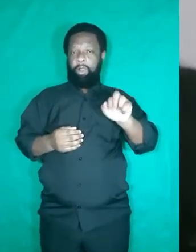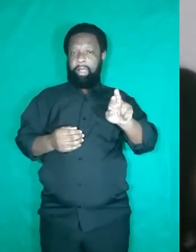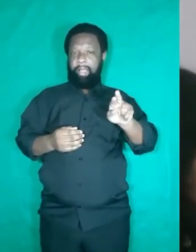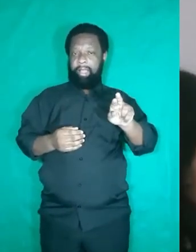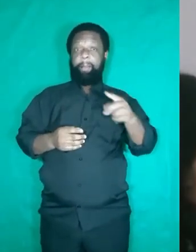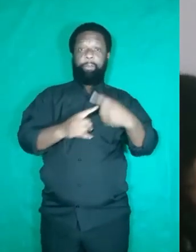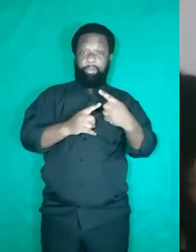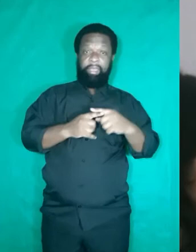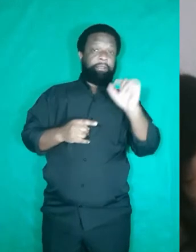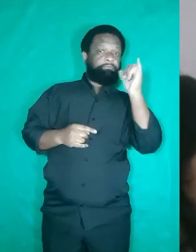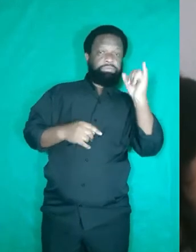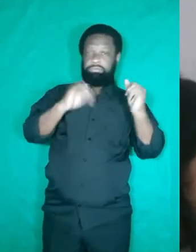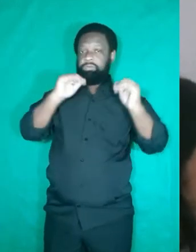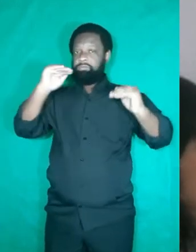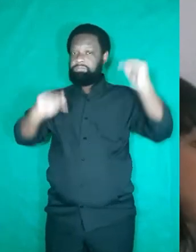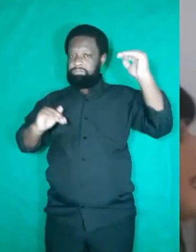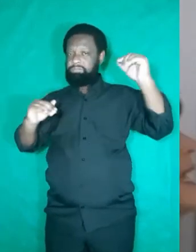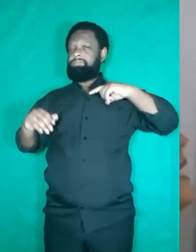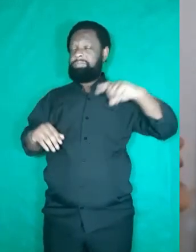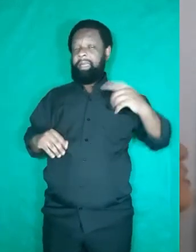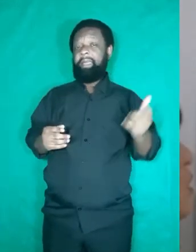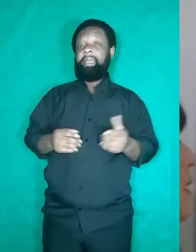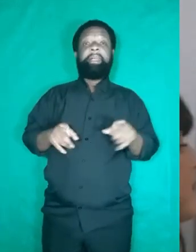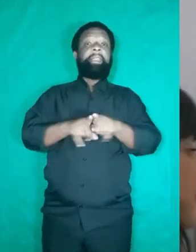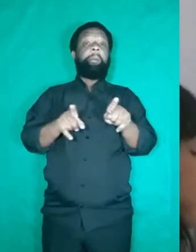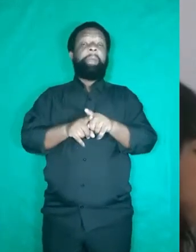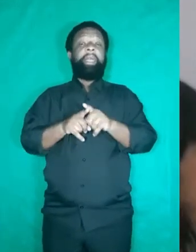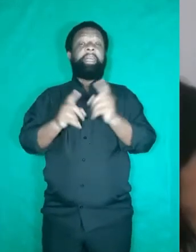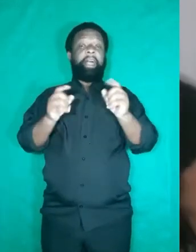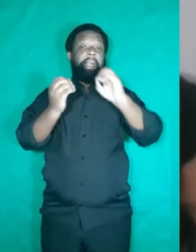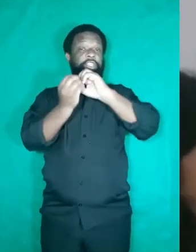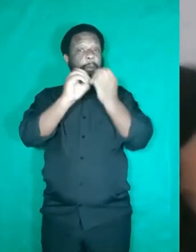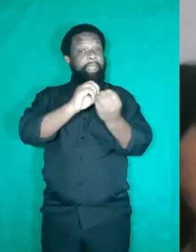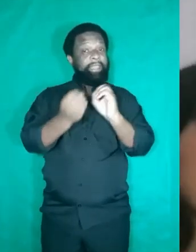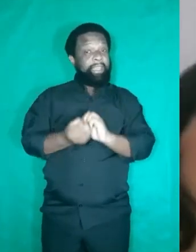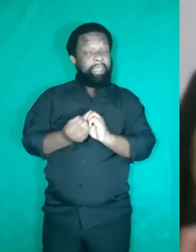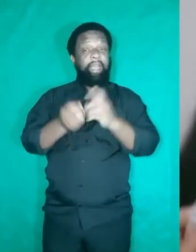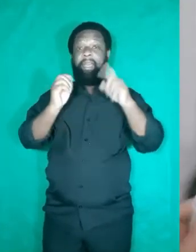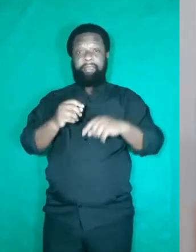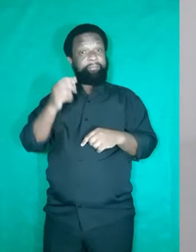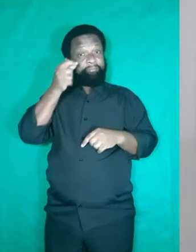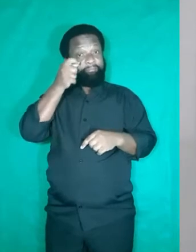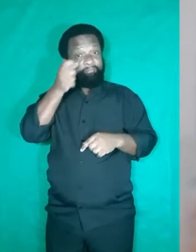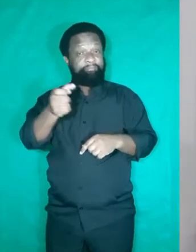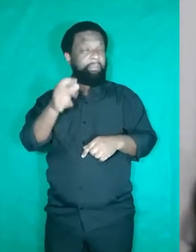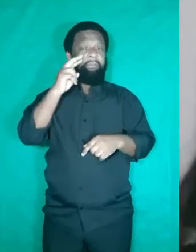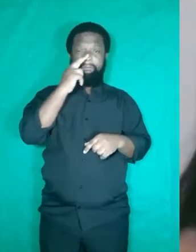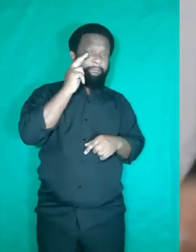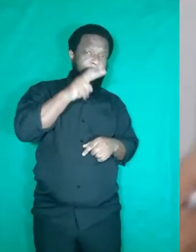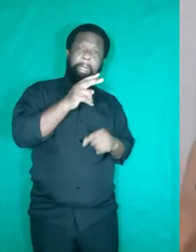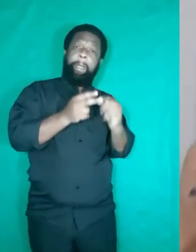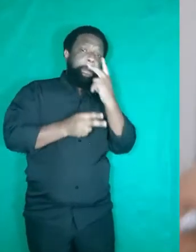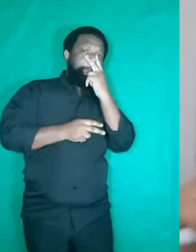porque existe diferença de eletronegatividade, e a geometria é bem interessante. O que isso daqui parece para